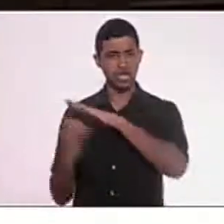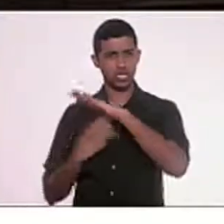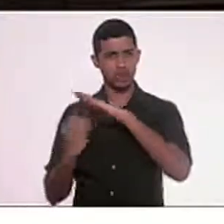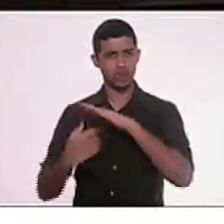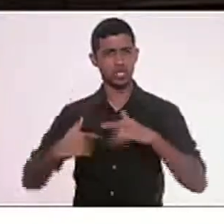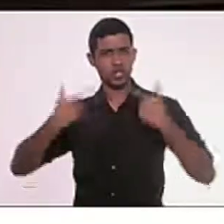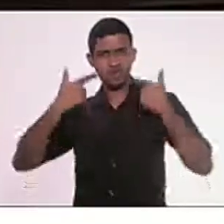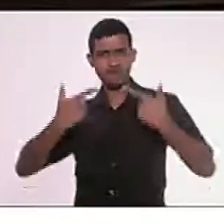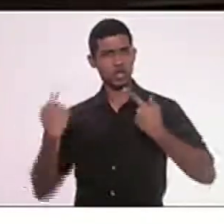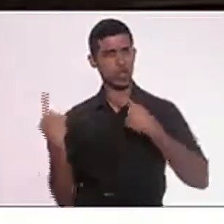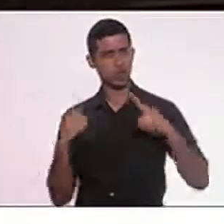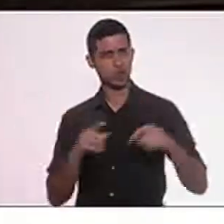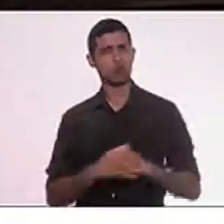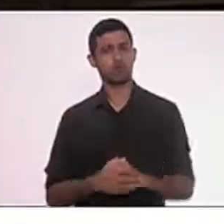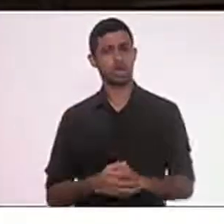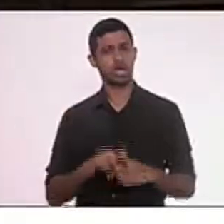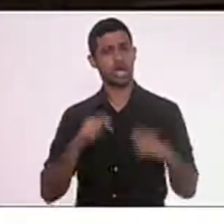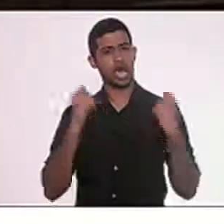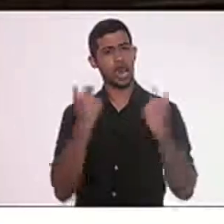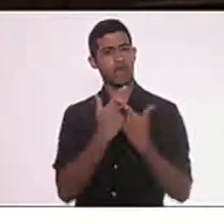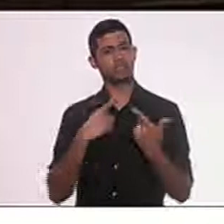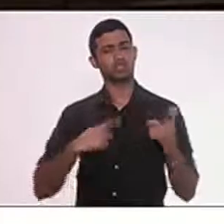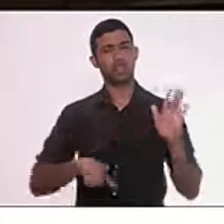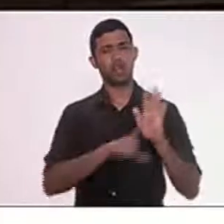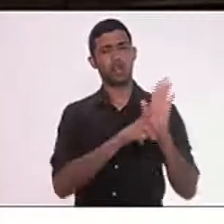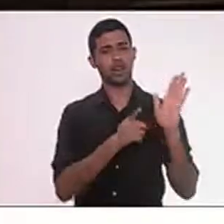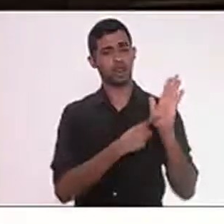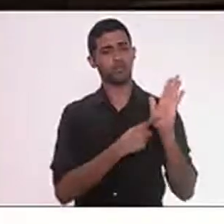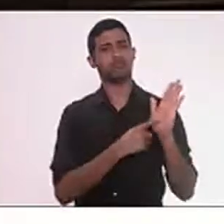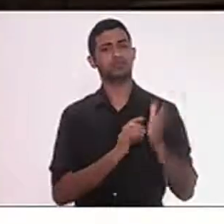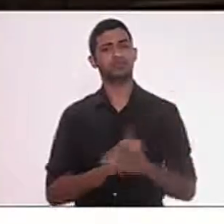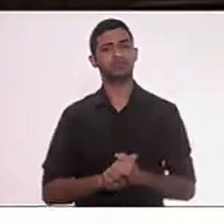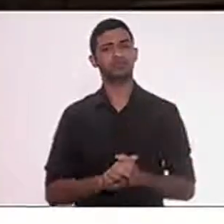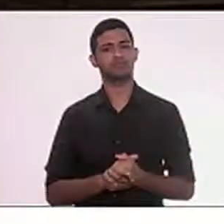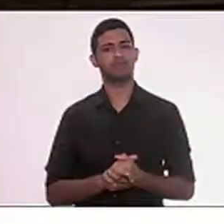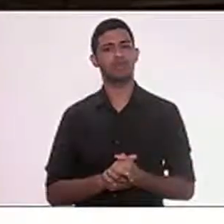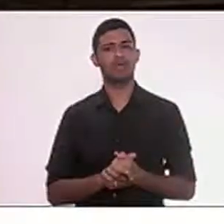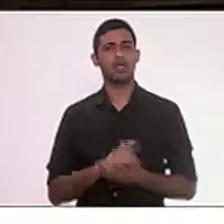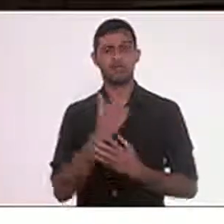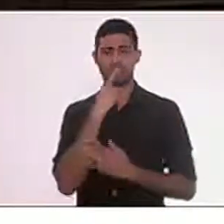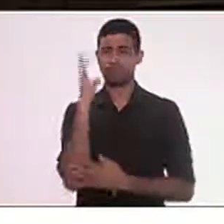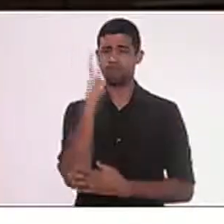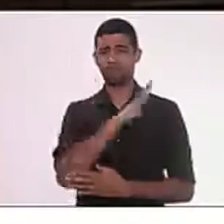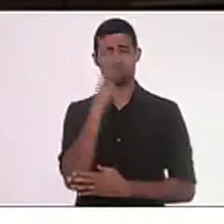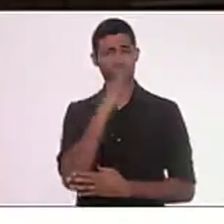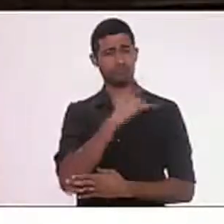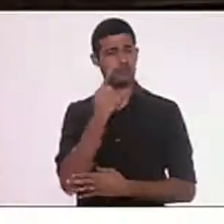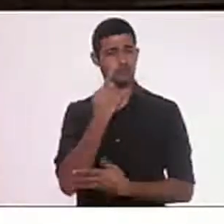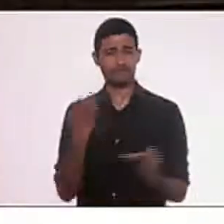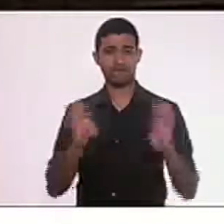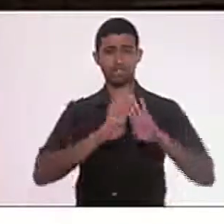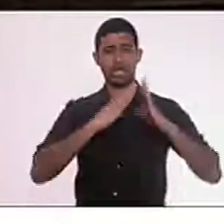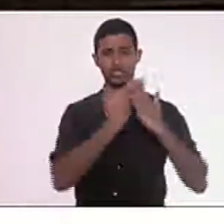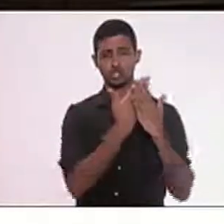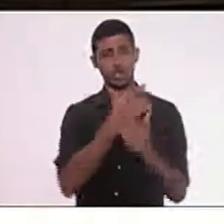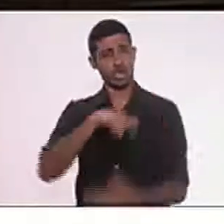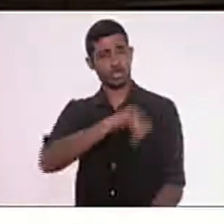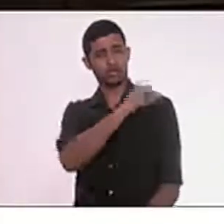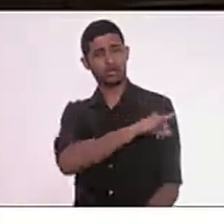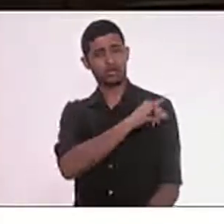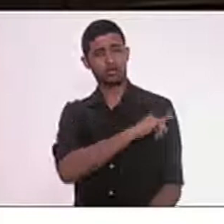pela Assembleia Legislativa nesta lei, seja em relação ao absurdo fechamento de escolas do Rio de